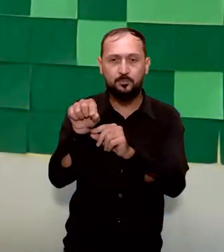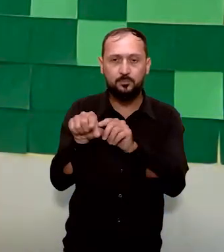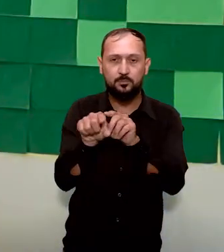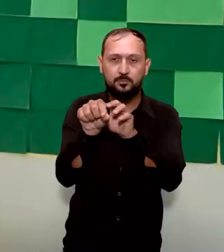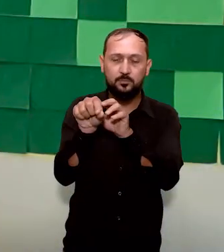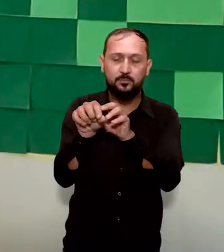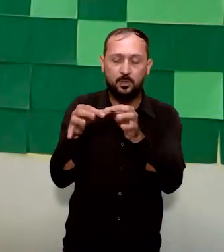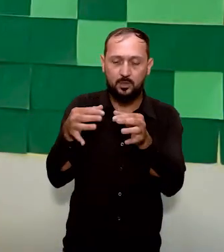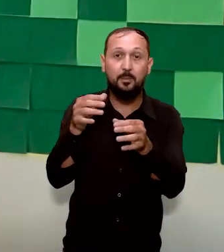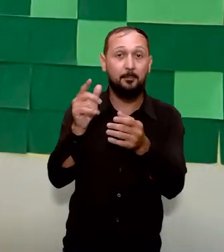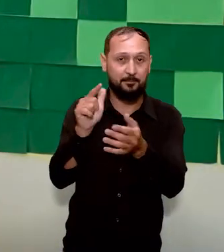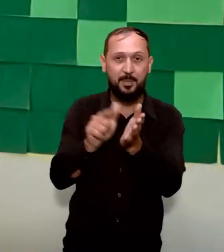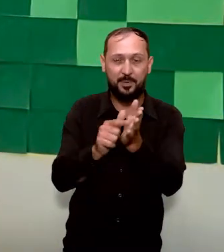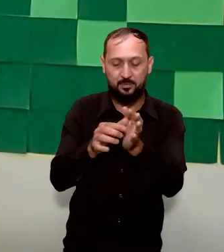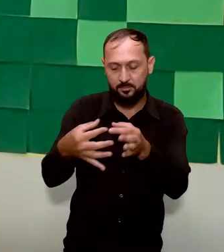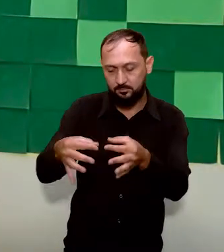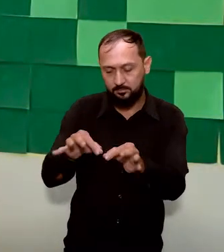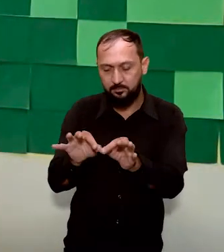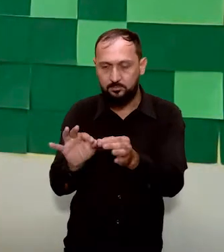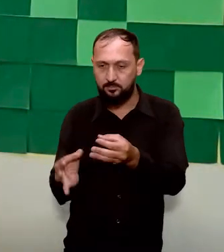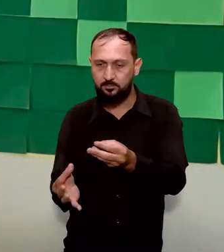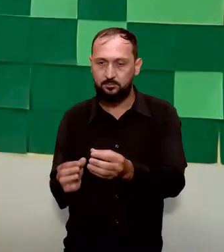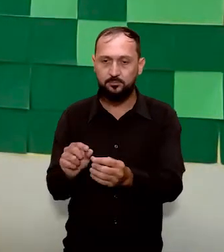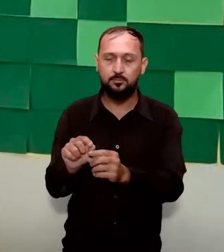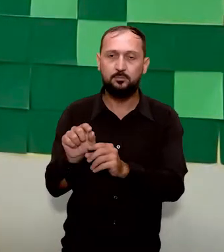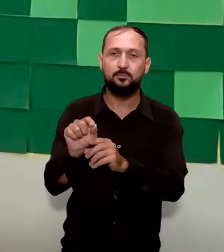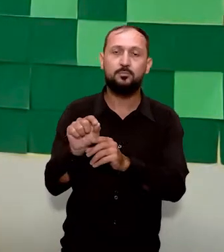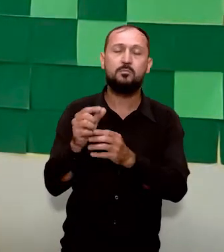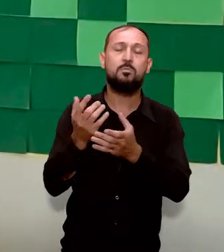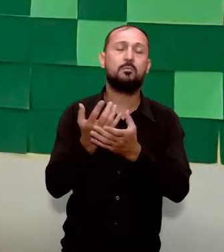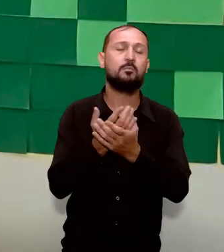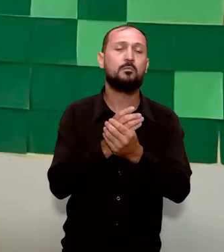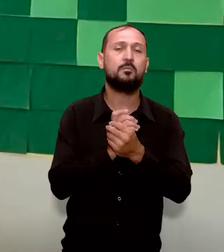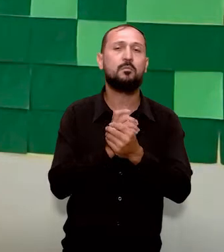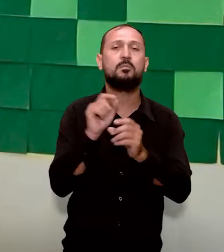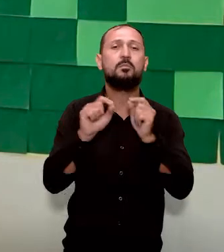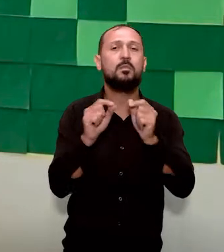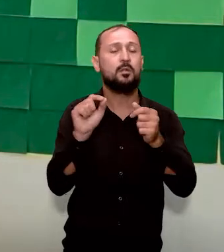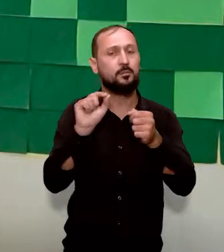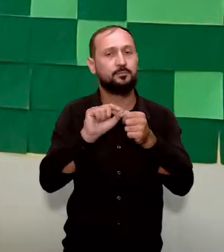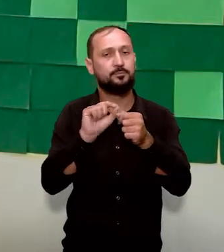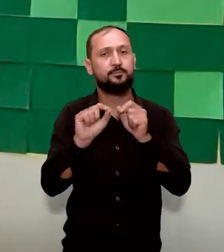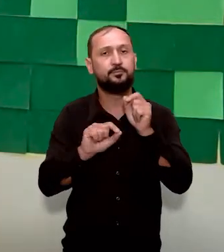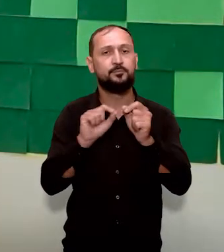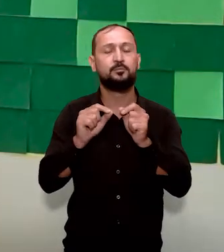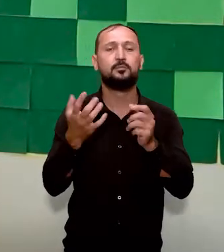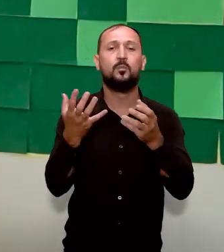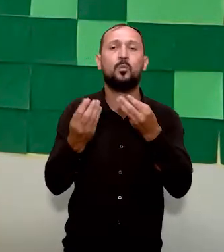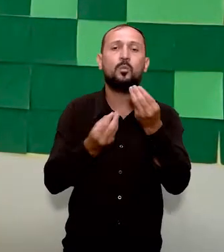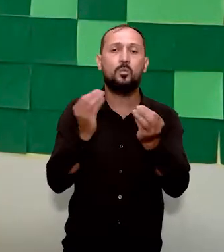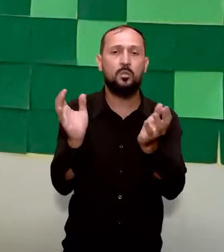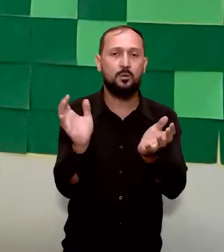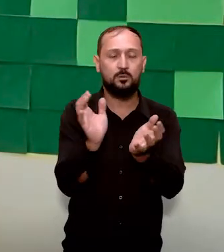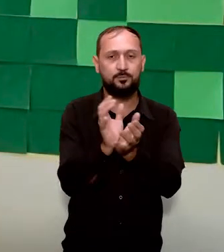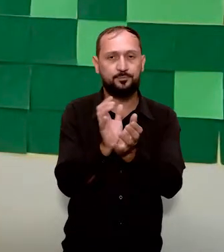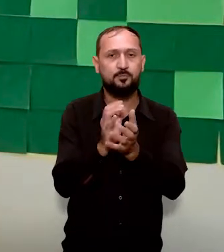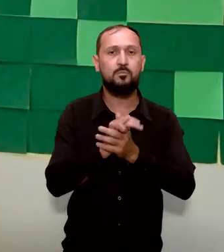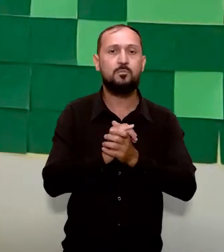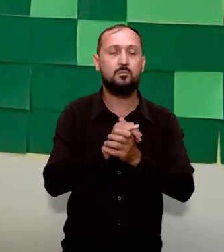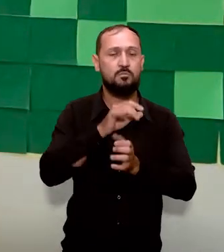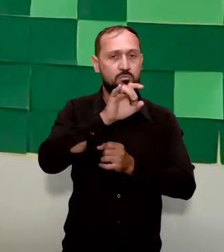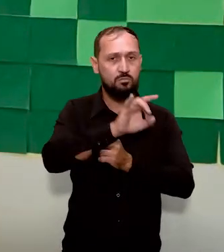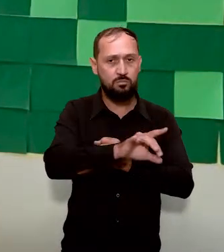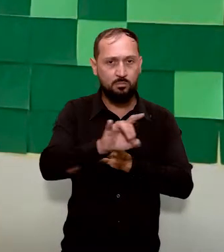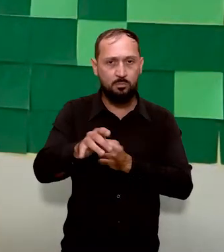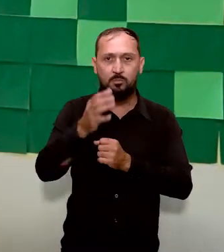ao trabalho que eu desenvolvo até hoje. E aí o que era feito, né, na dinâmica desse